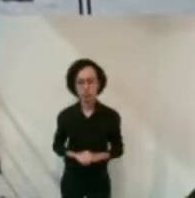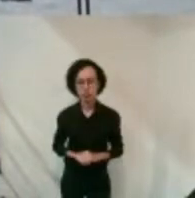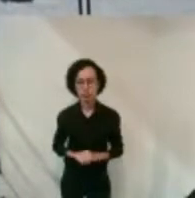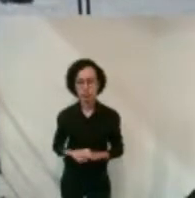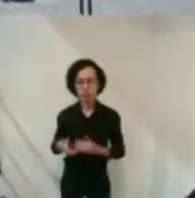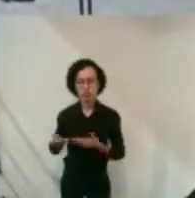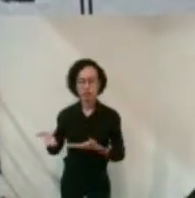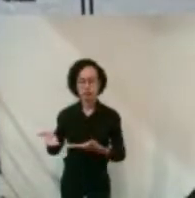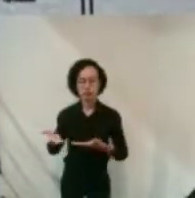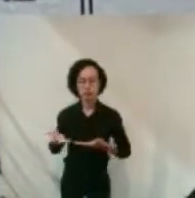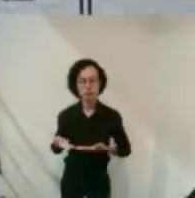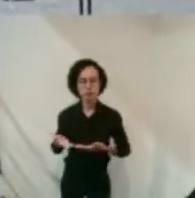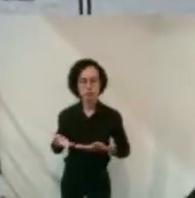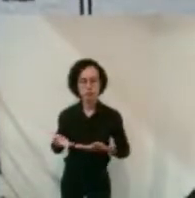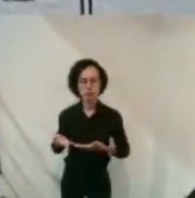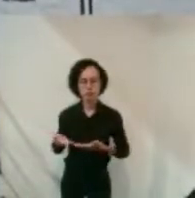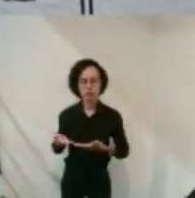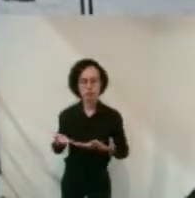Convidamos o